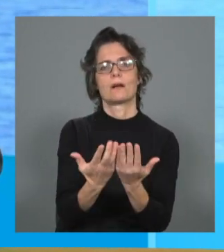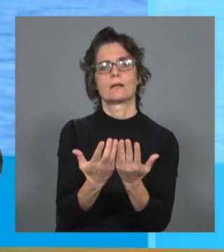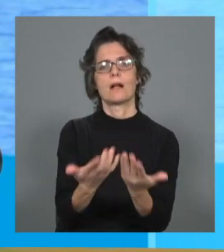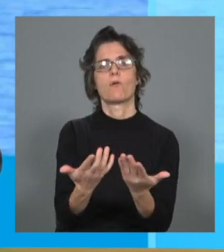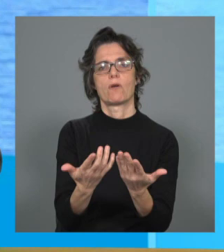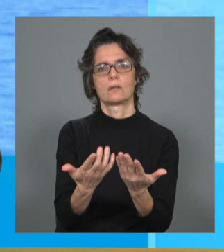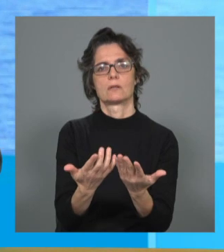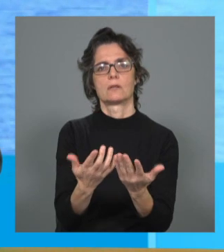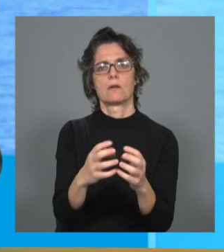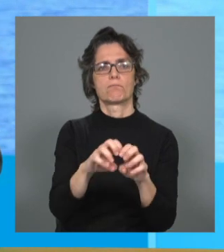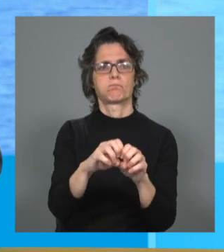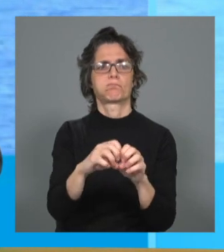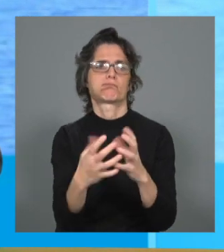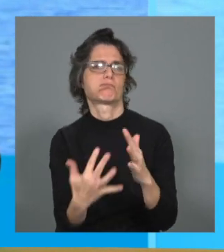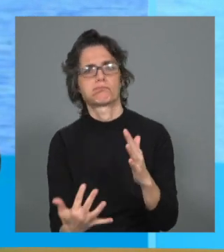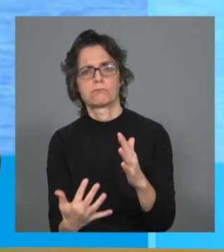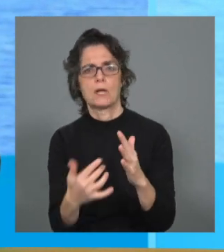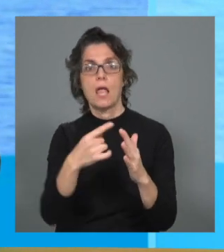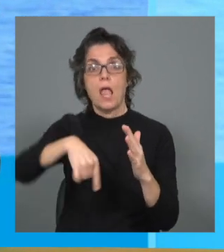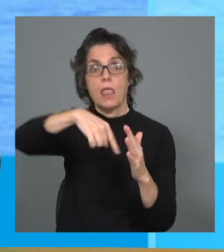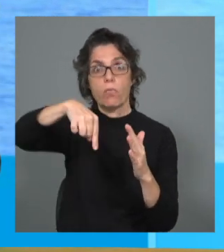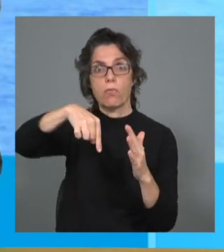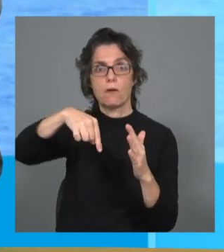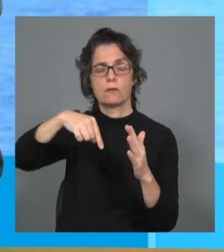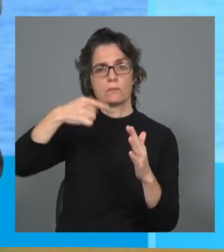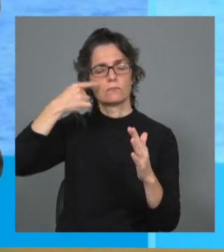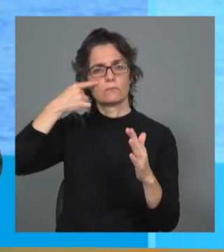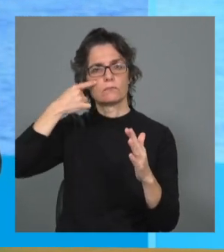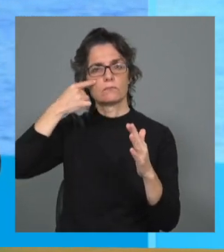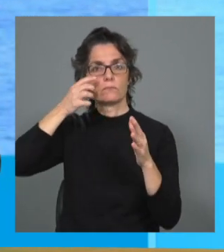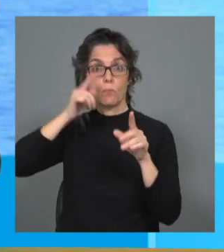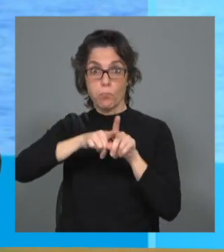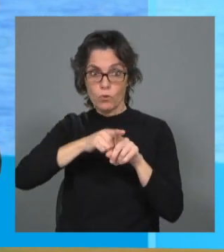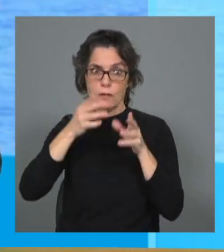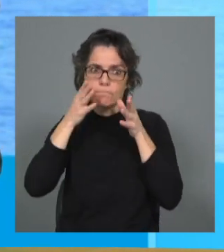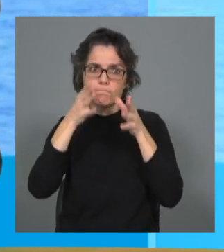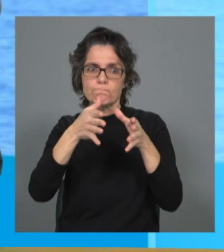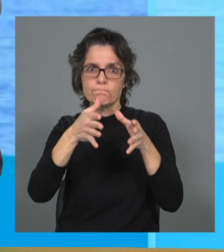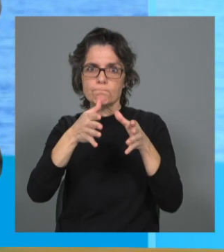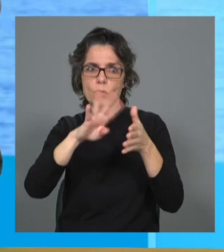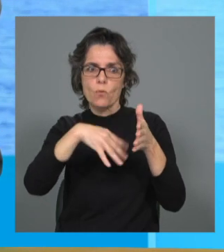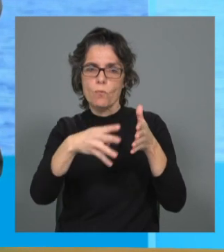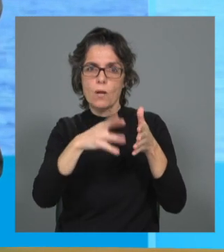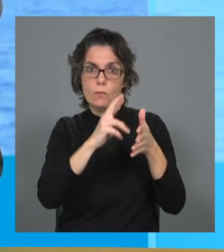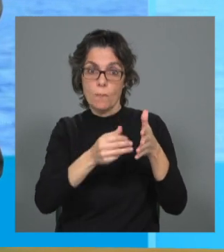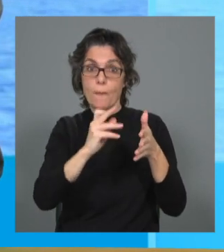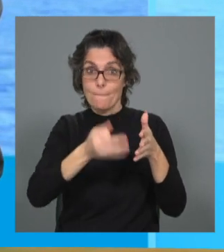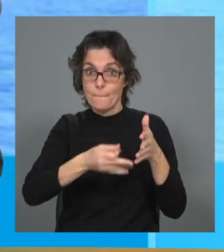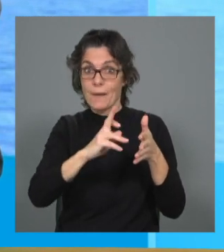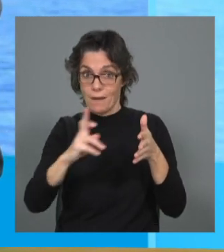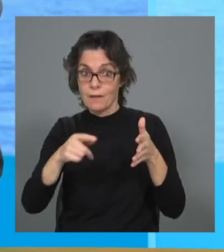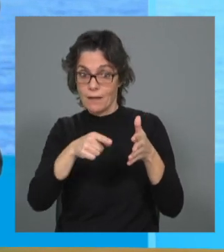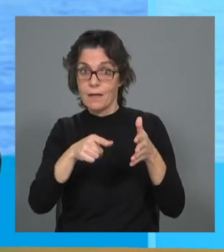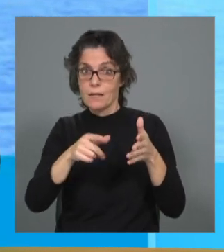nestes anos e, portanto, é muito importante que, de facto, se faça recuperação e que o plano de recuperação e resiliência tenha